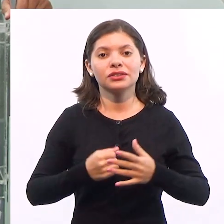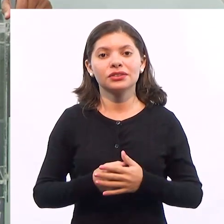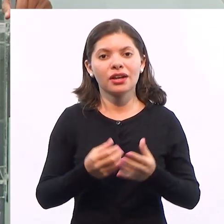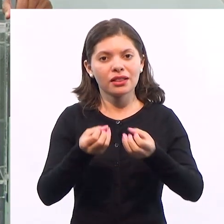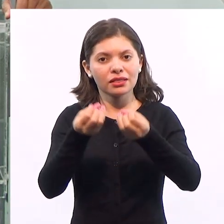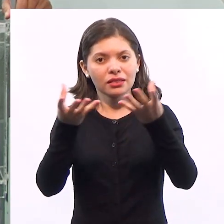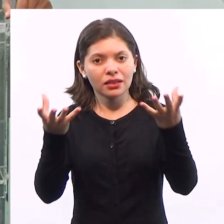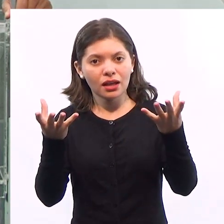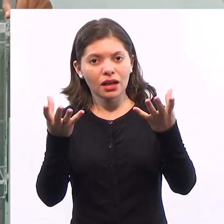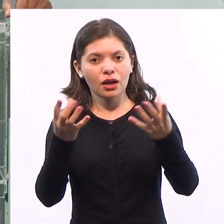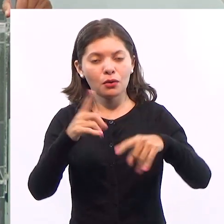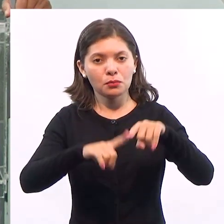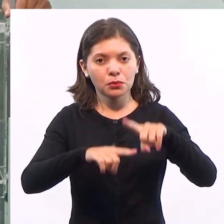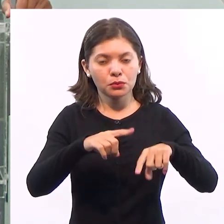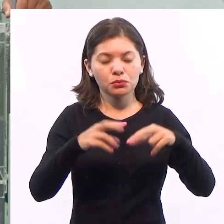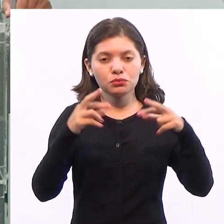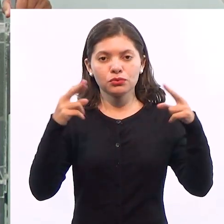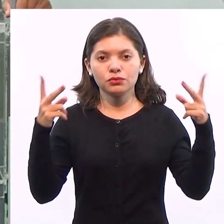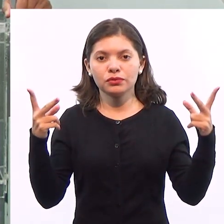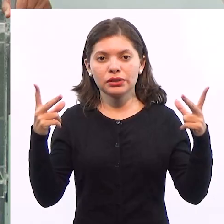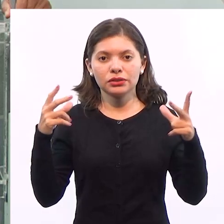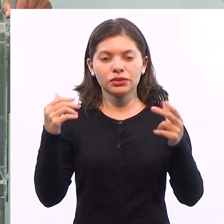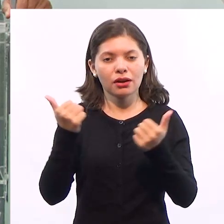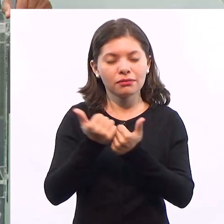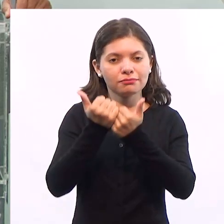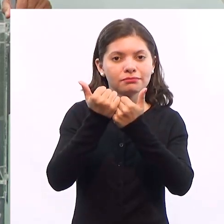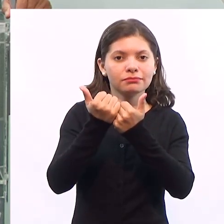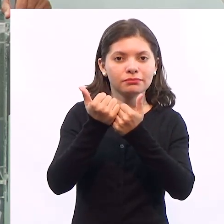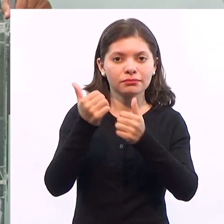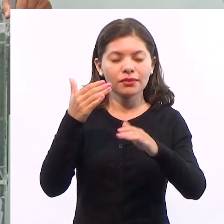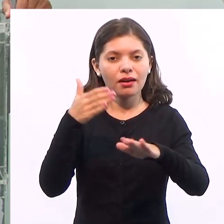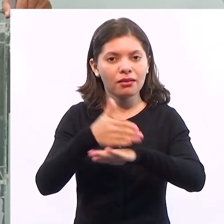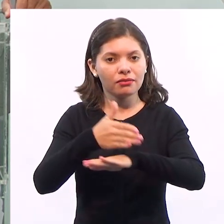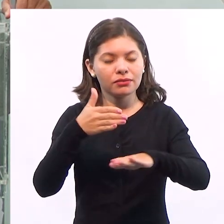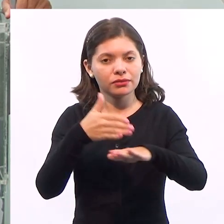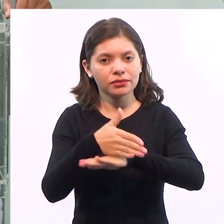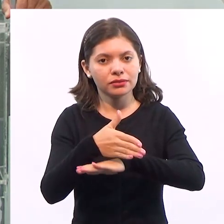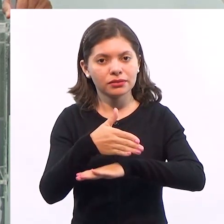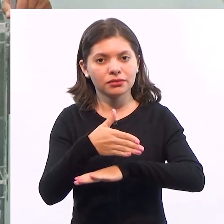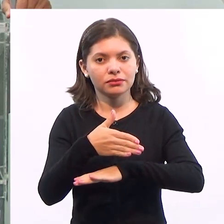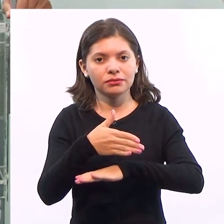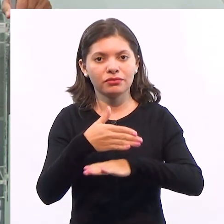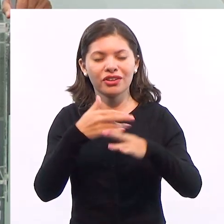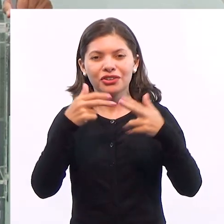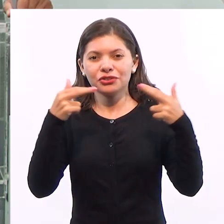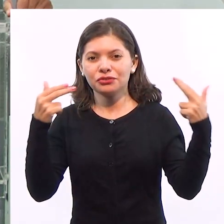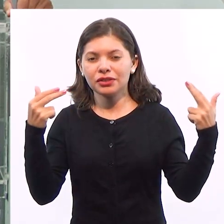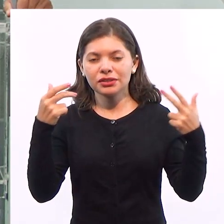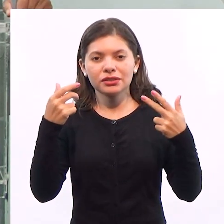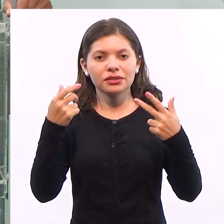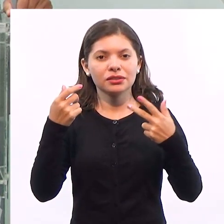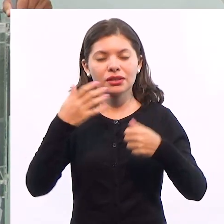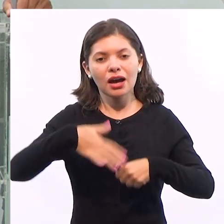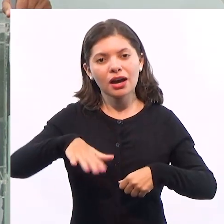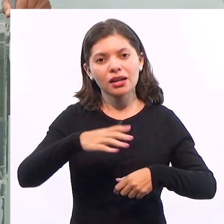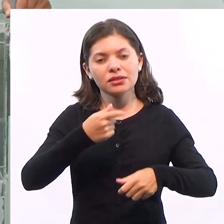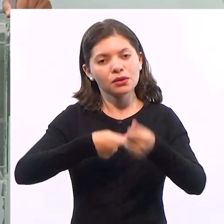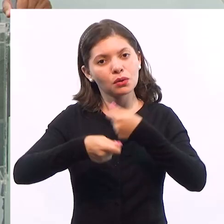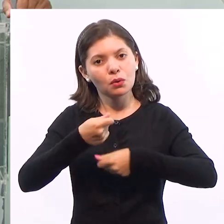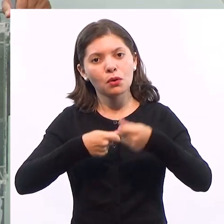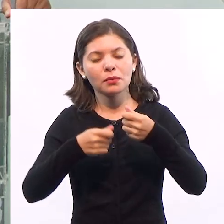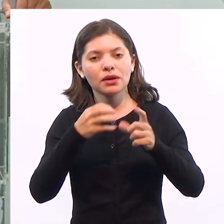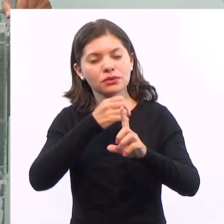ofertar um produto diferente, acompanhando, né, a cada evolução que nós tínhamos aí nas várias esferas, seja